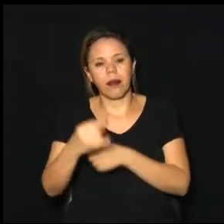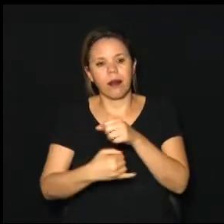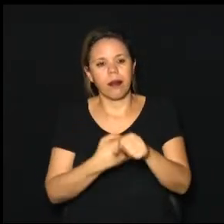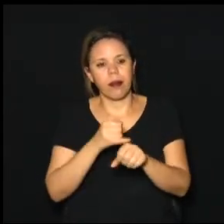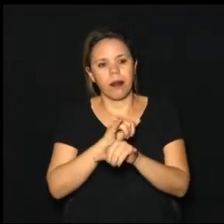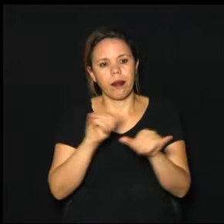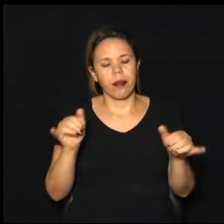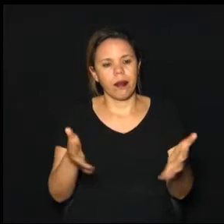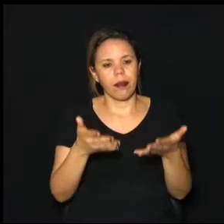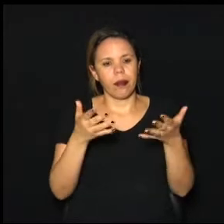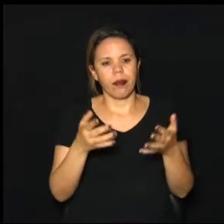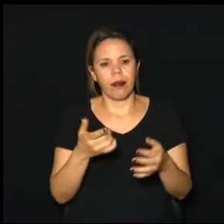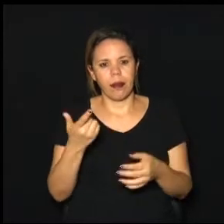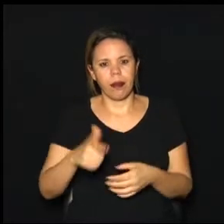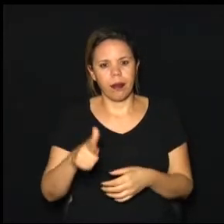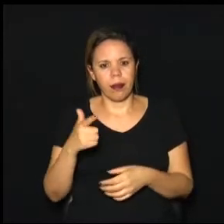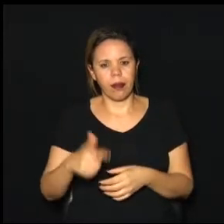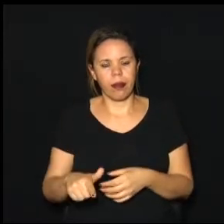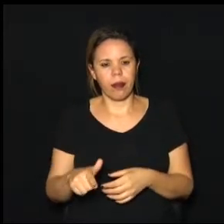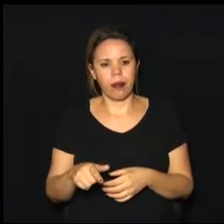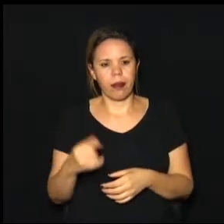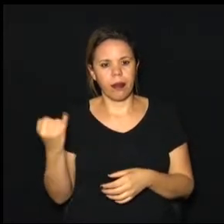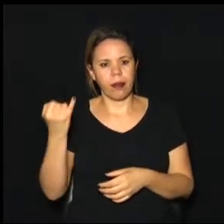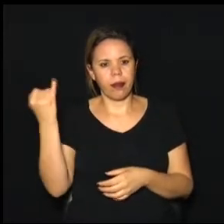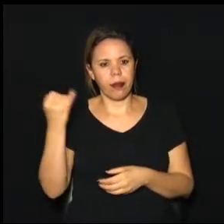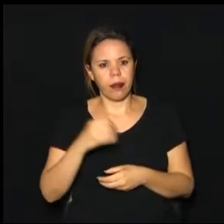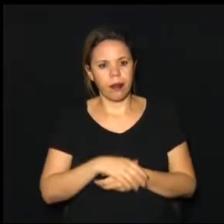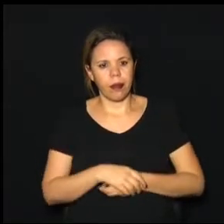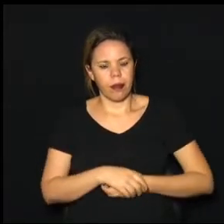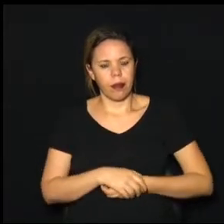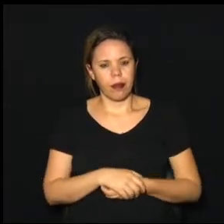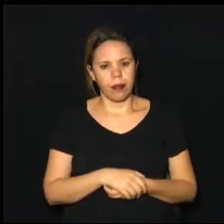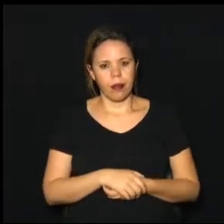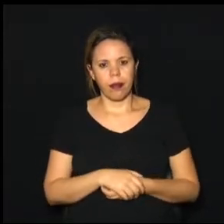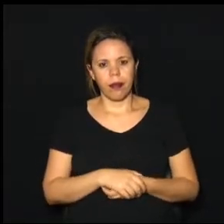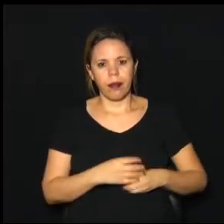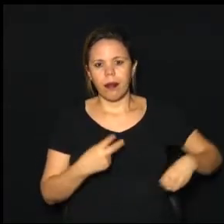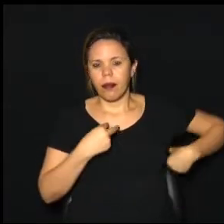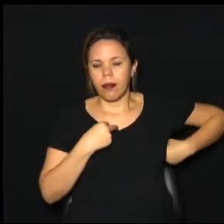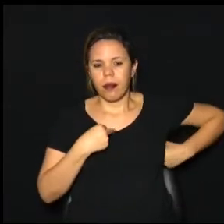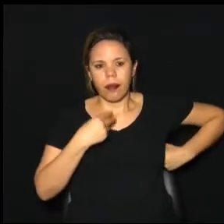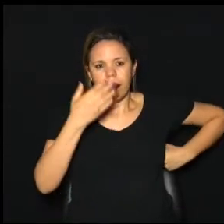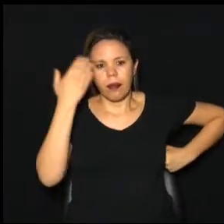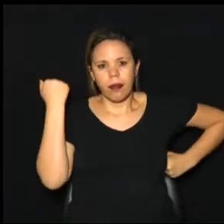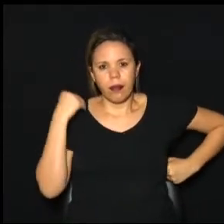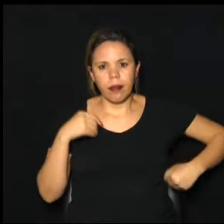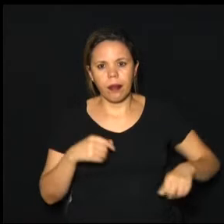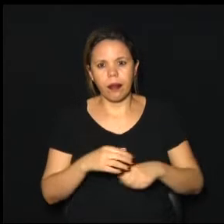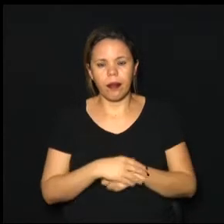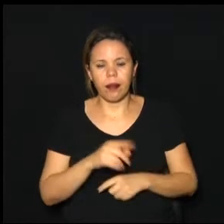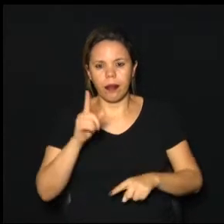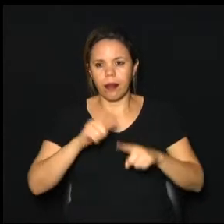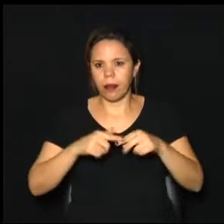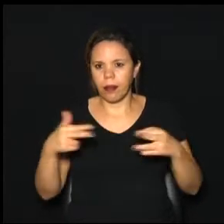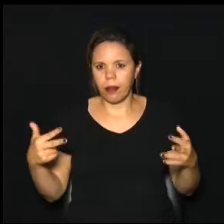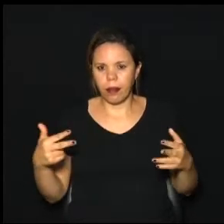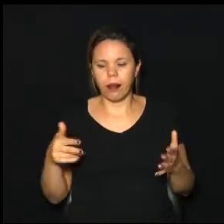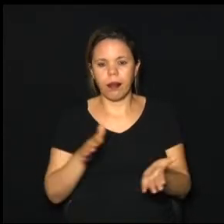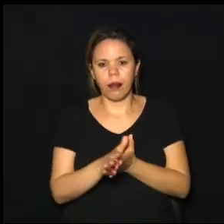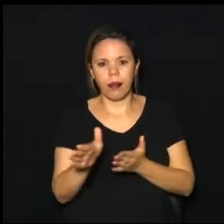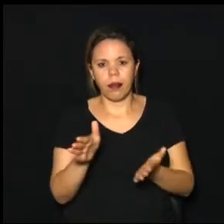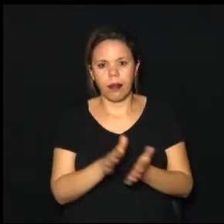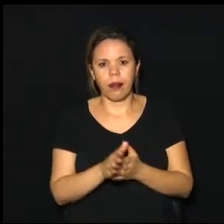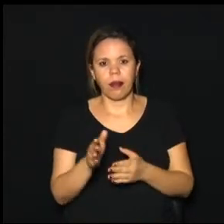Aqui, de novo, outro ponto importante. Não pode esquecer que esses materiais impressos